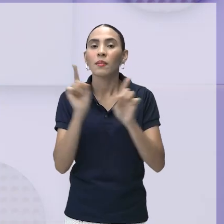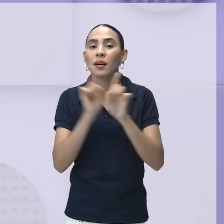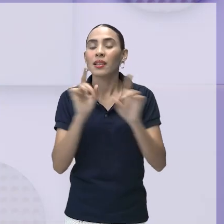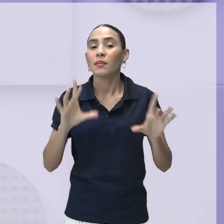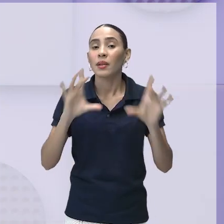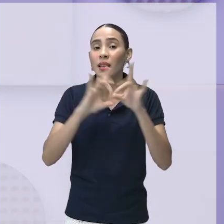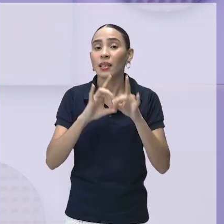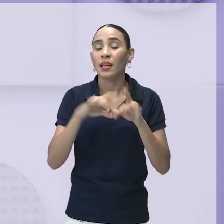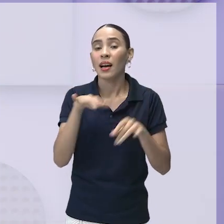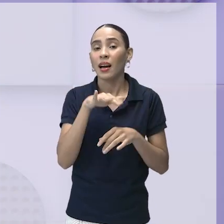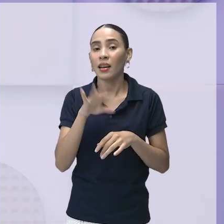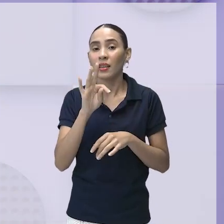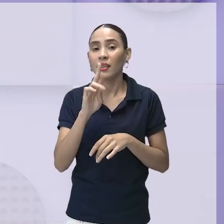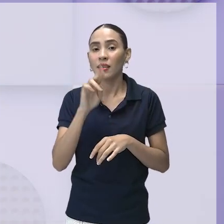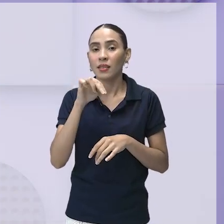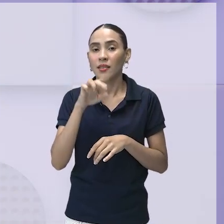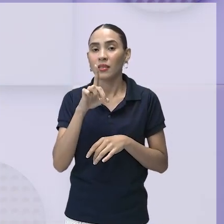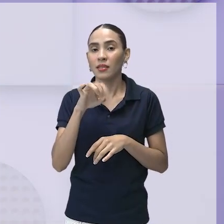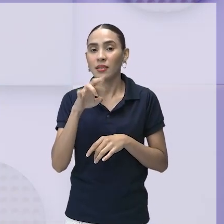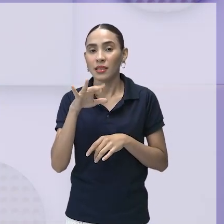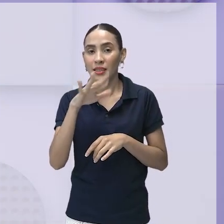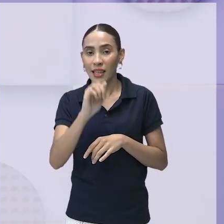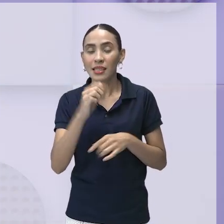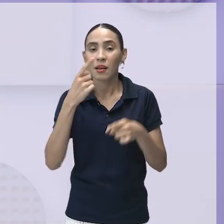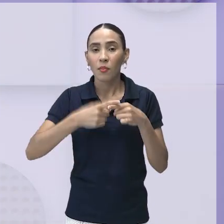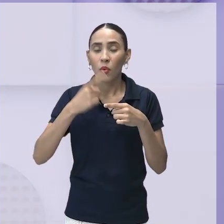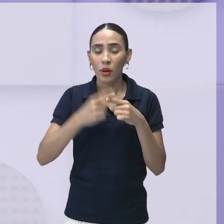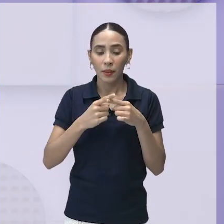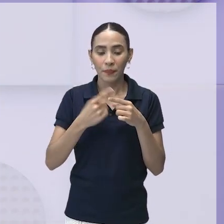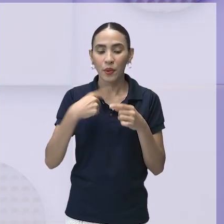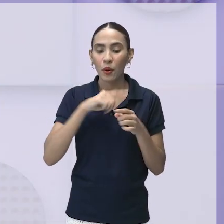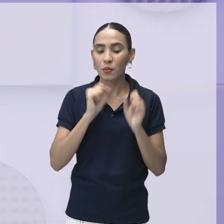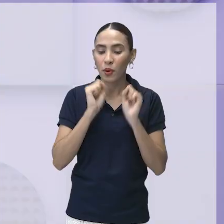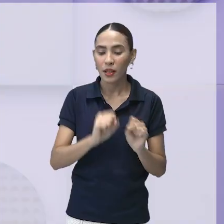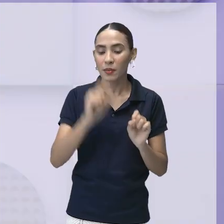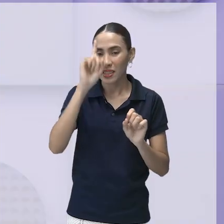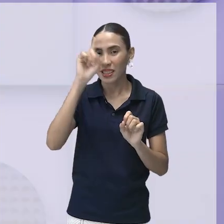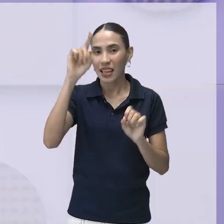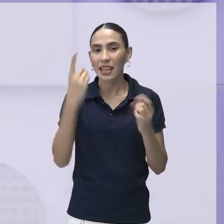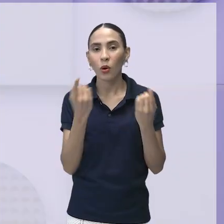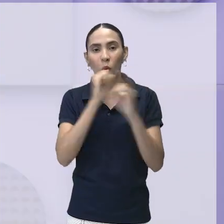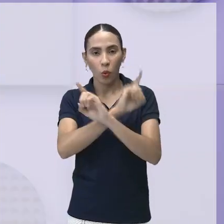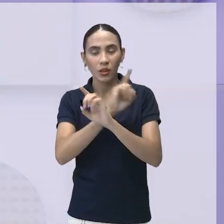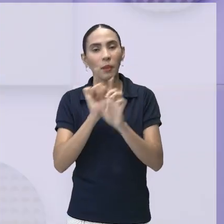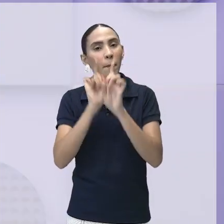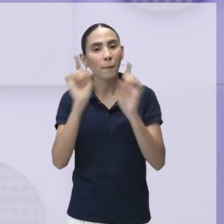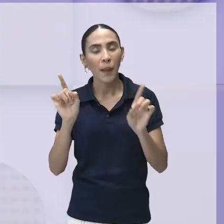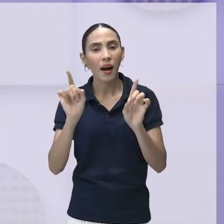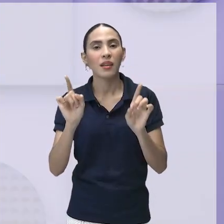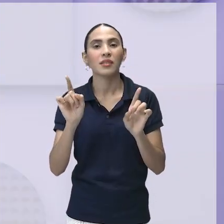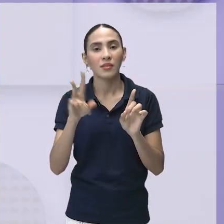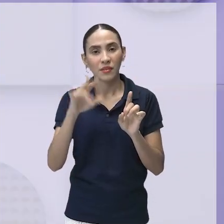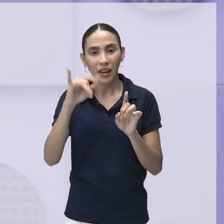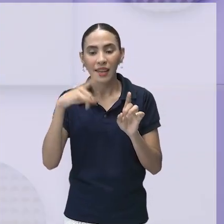entremeada com a dimensão da transcendência? Porque no primeiro momento podem ser ideias opostas, mas elas se